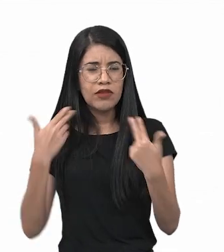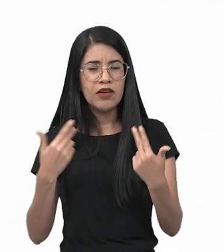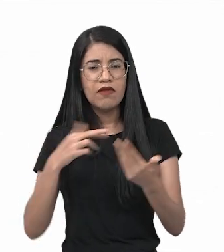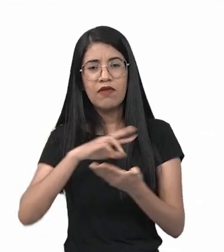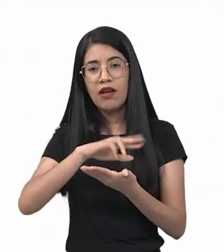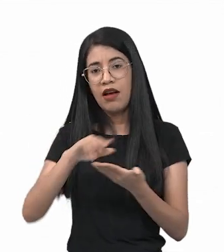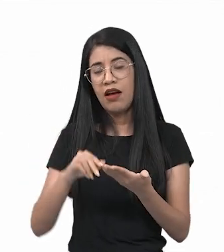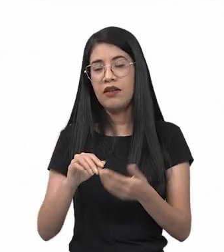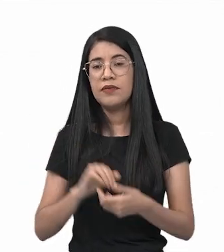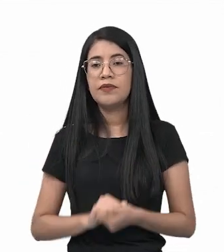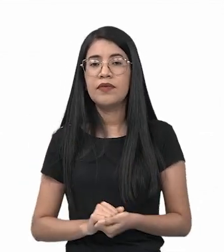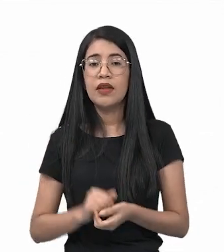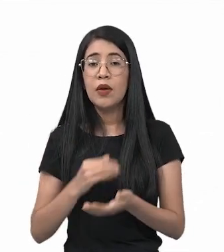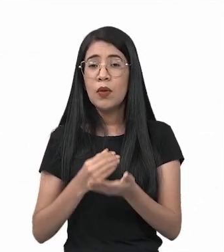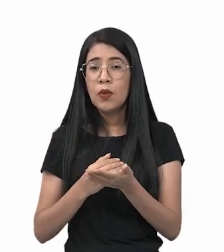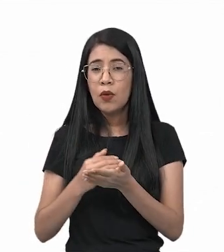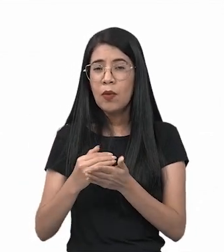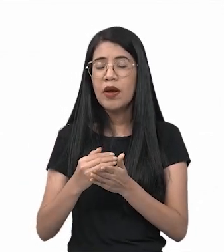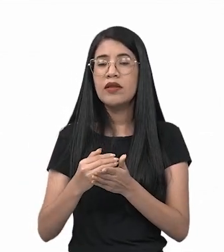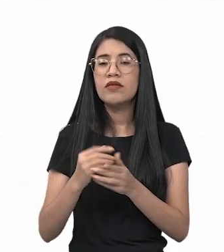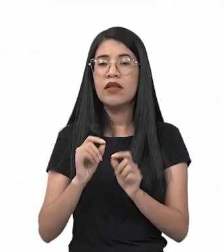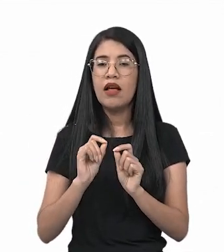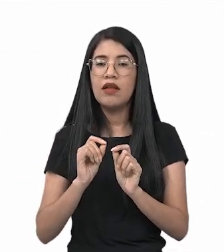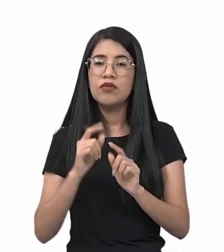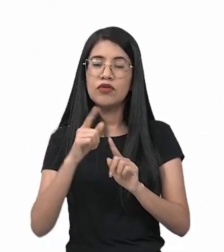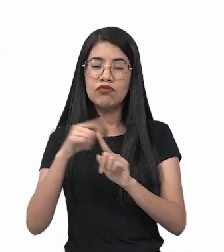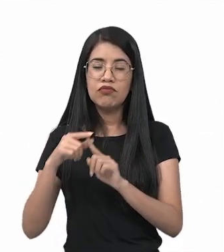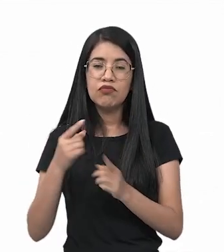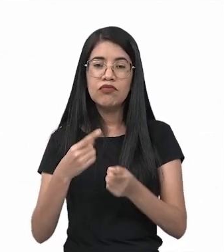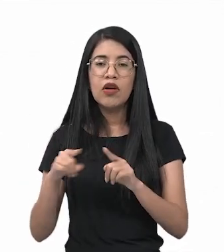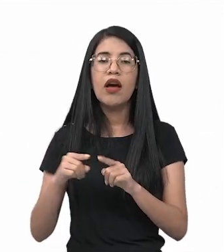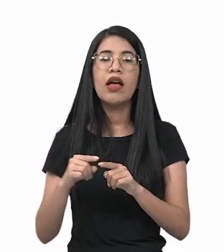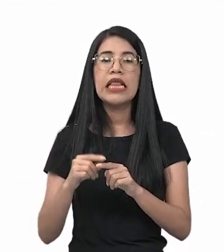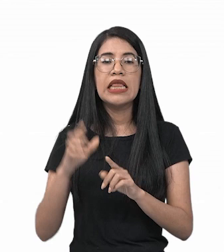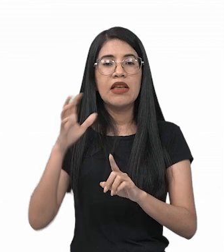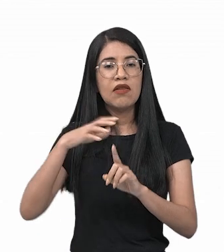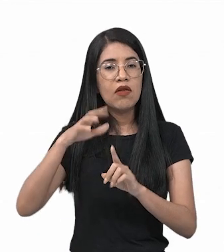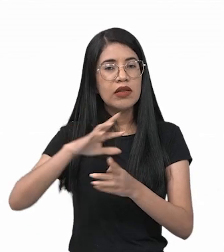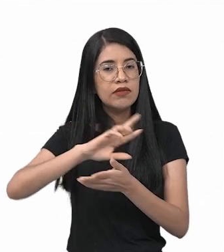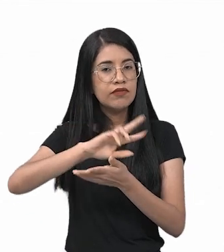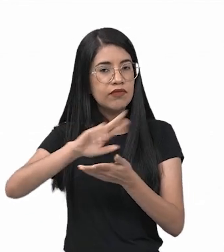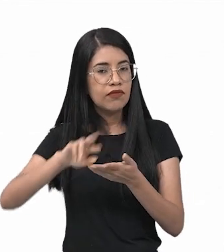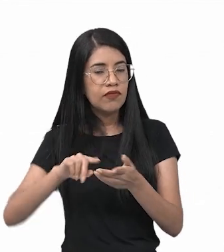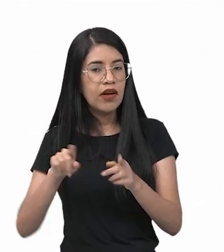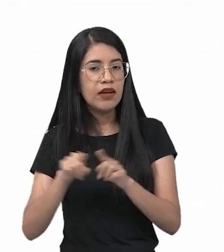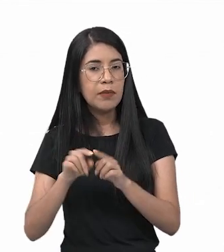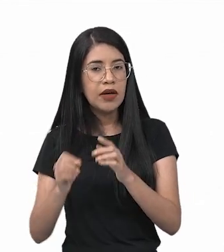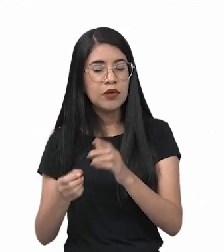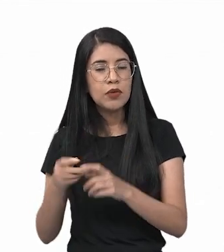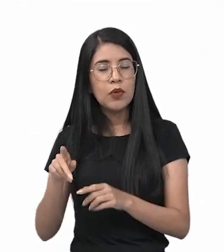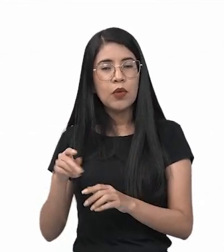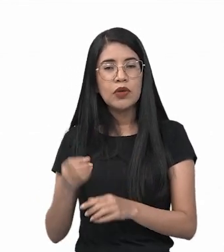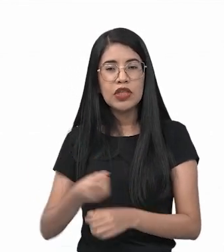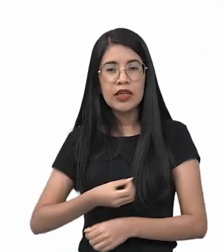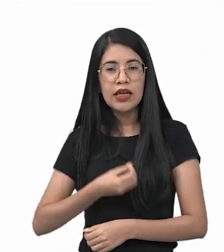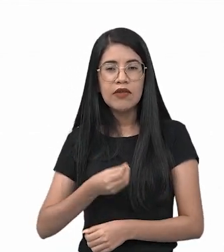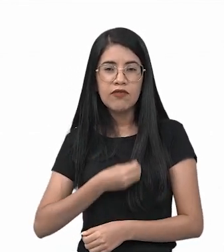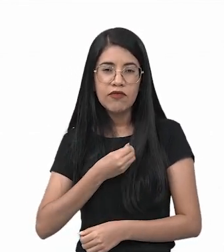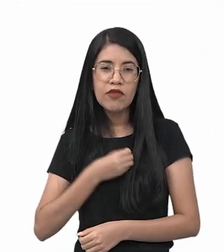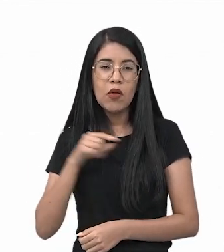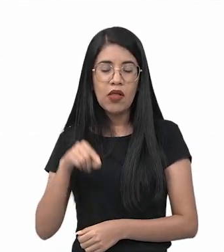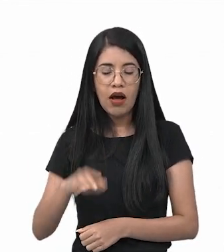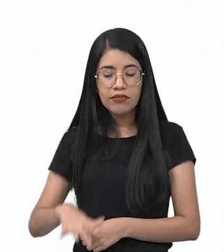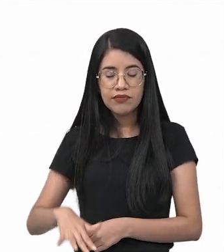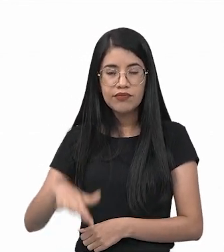que nasceram por lá receberam influências dos nativos americanos imigrantes europeus, principalmente da Inglaterra e